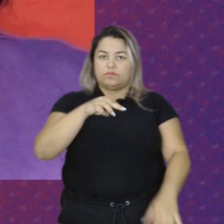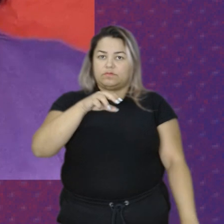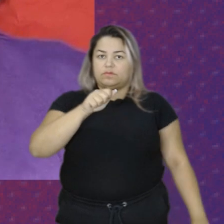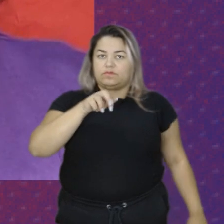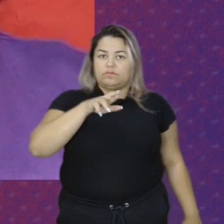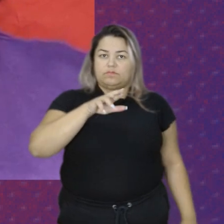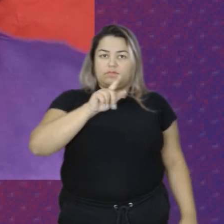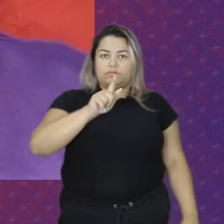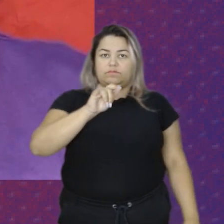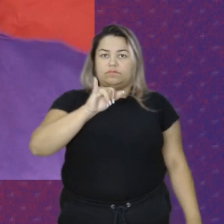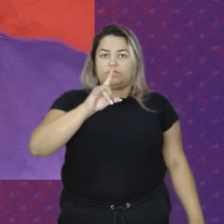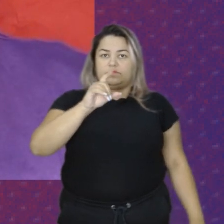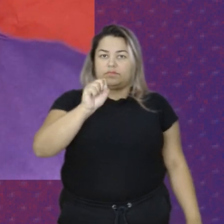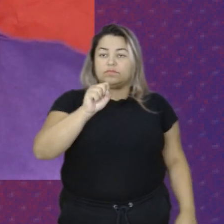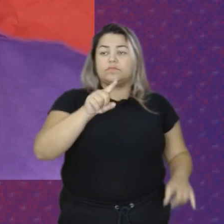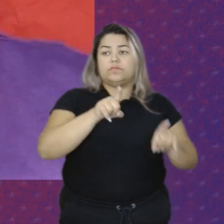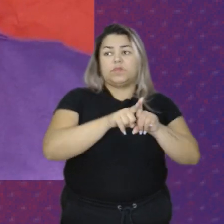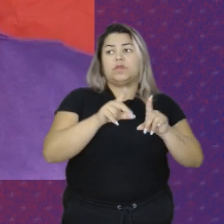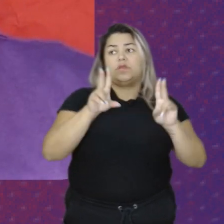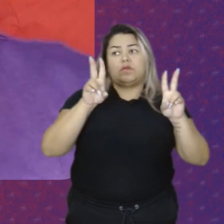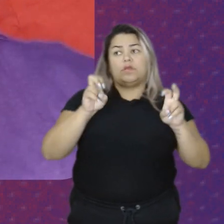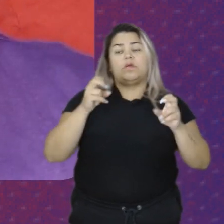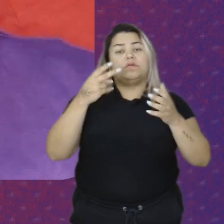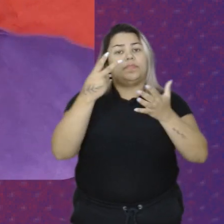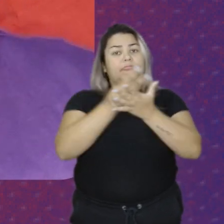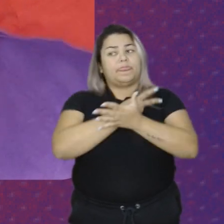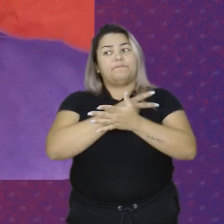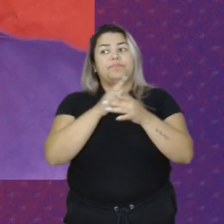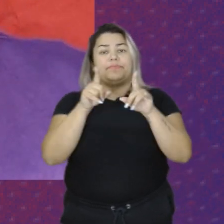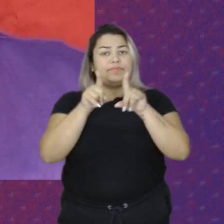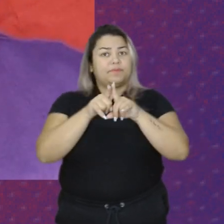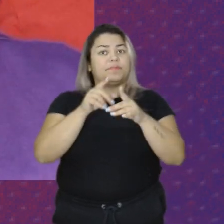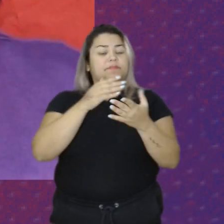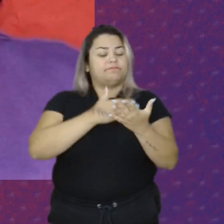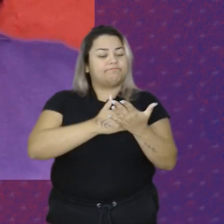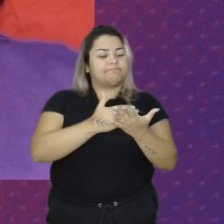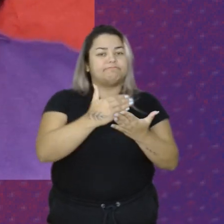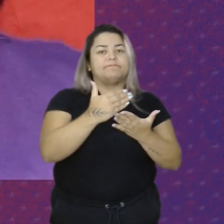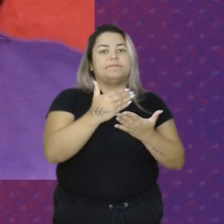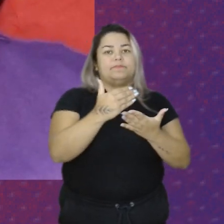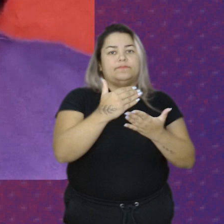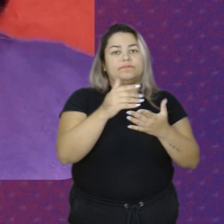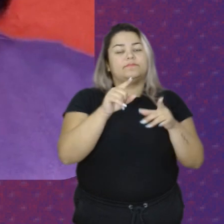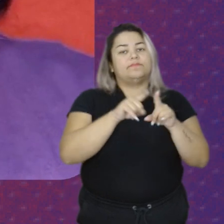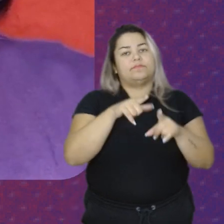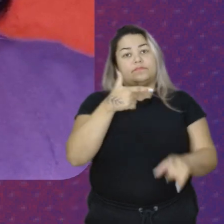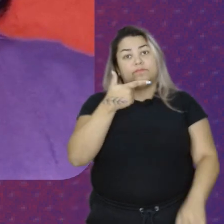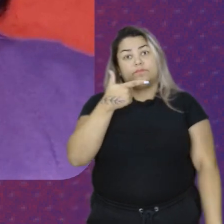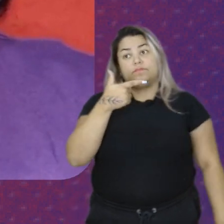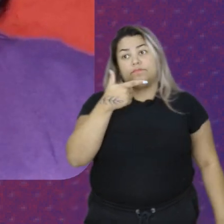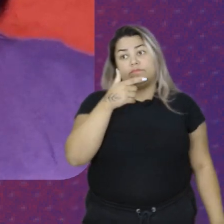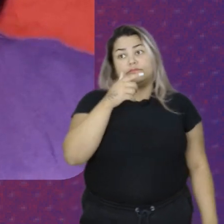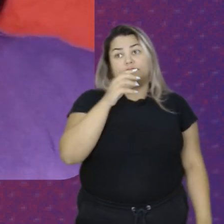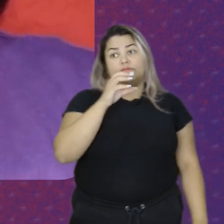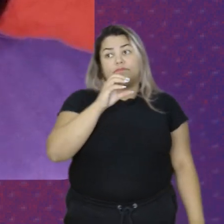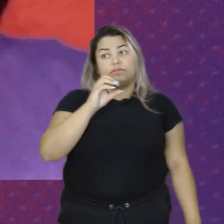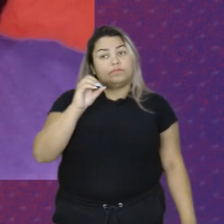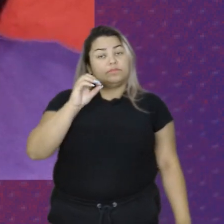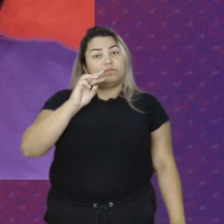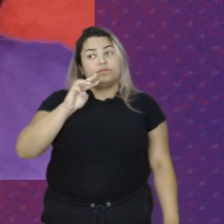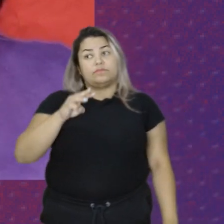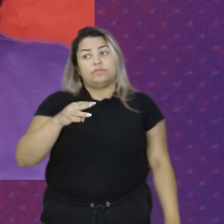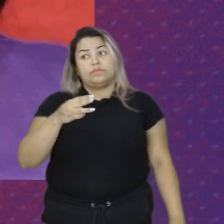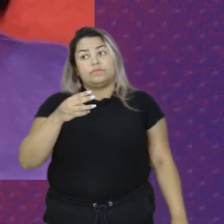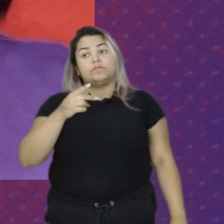tema ambiental ele vem vindo, né, desde quando a gente iniciou ali, que era 2.000 razões para marchar, e